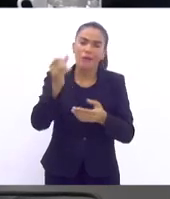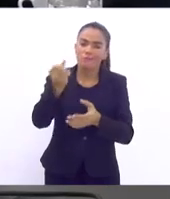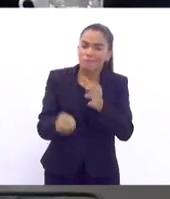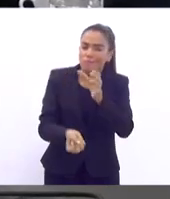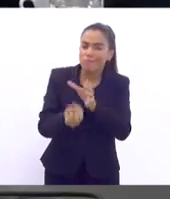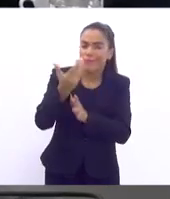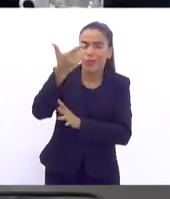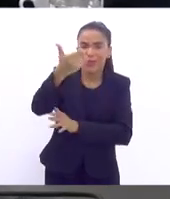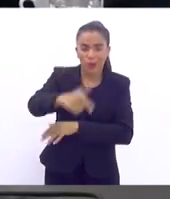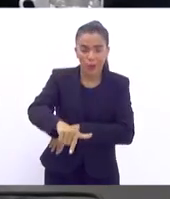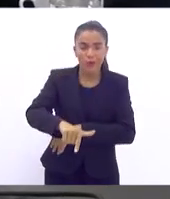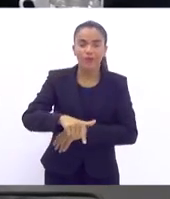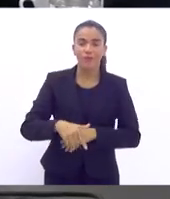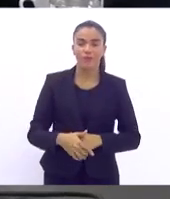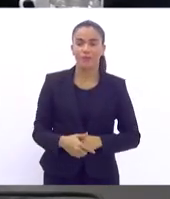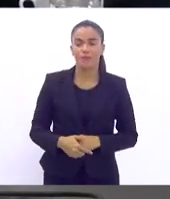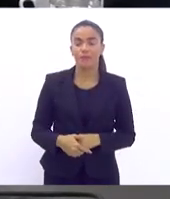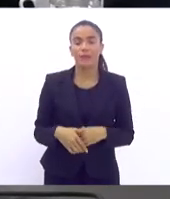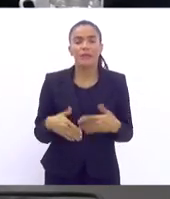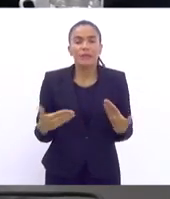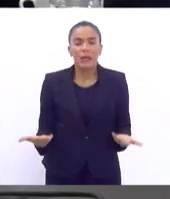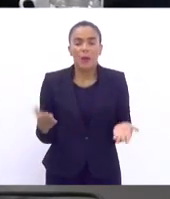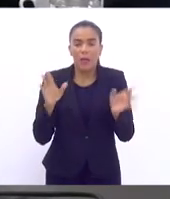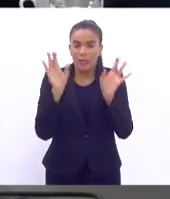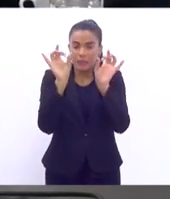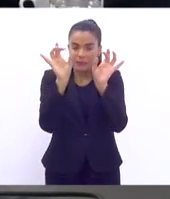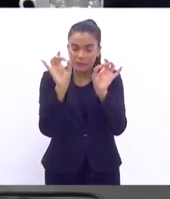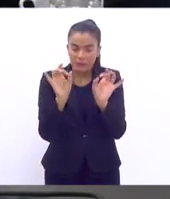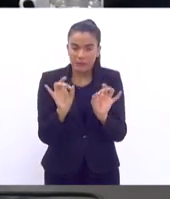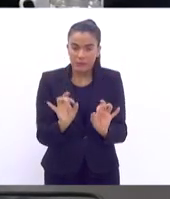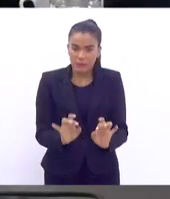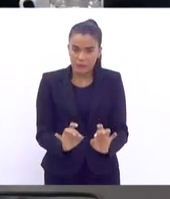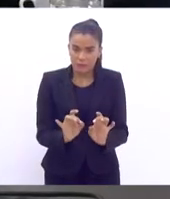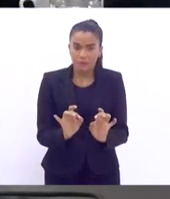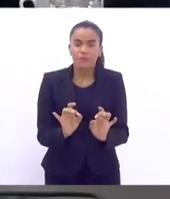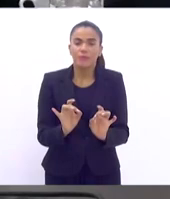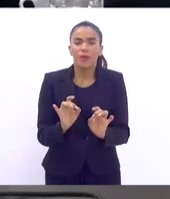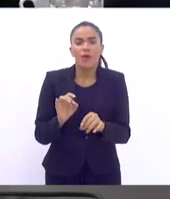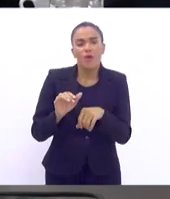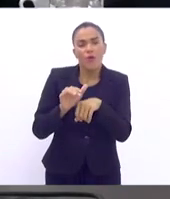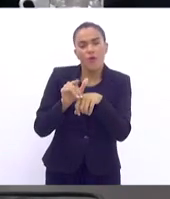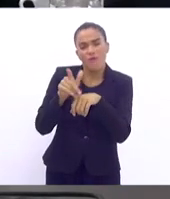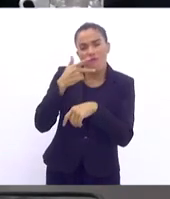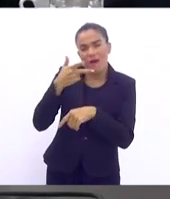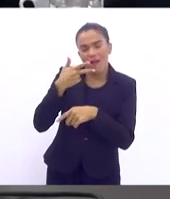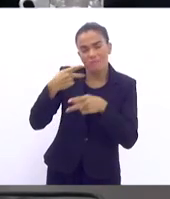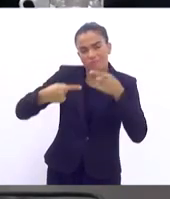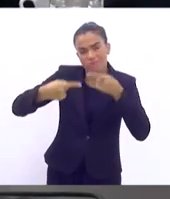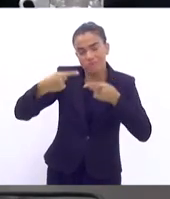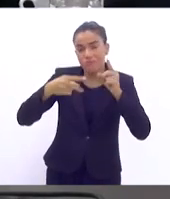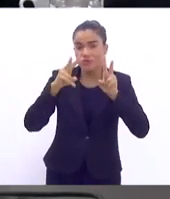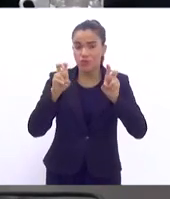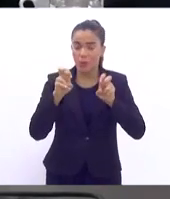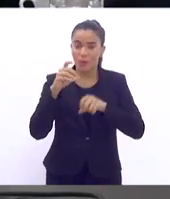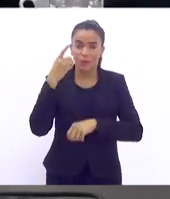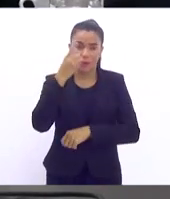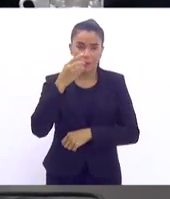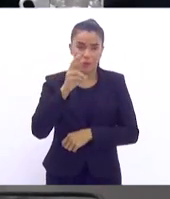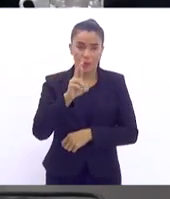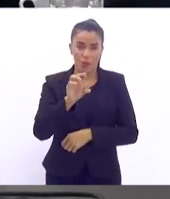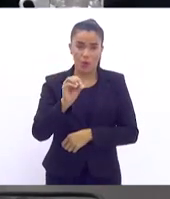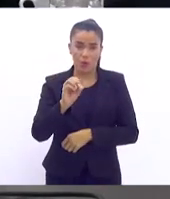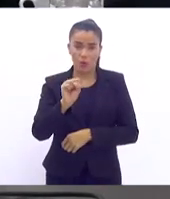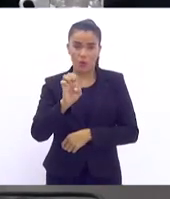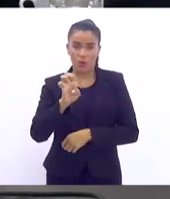e é excepcionalidade trazida pelo pelo Deputado Rosenberg ele ele prevê justamente